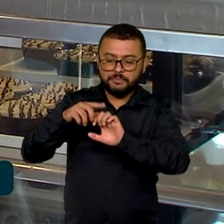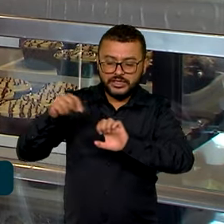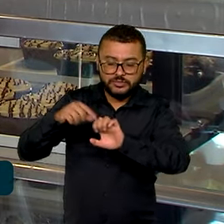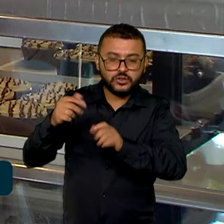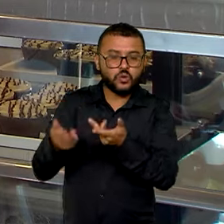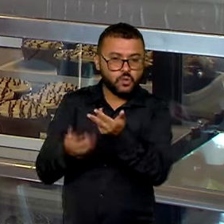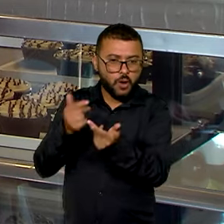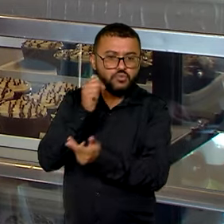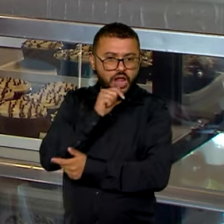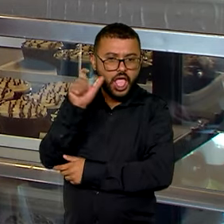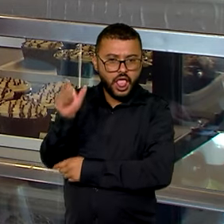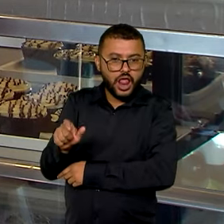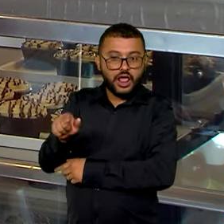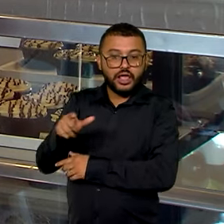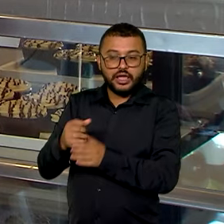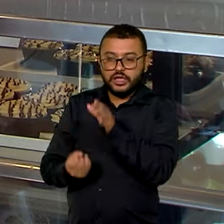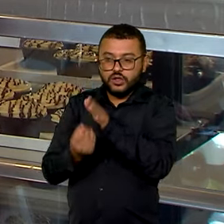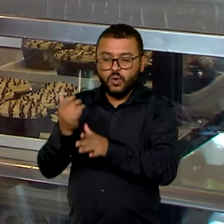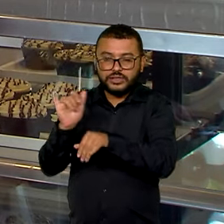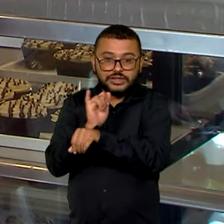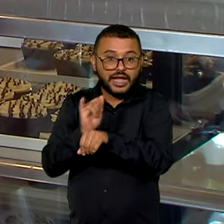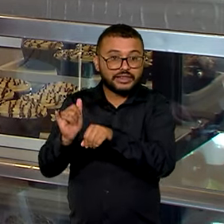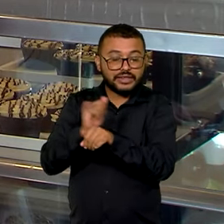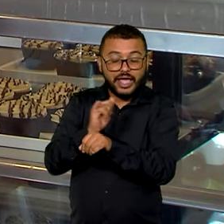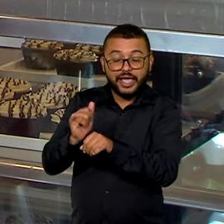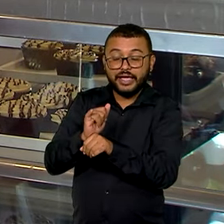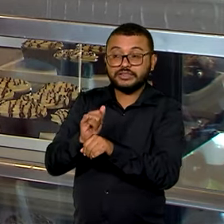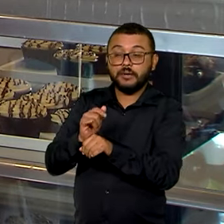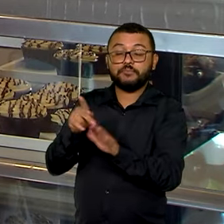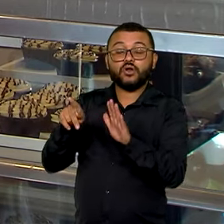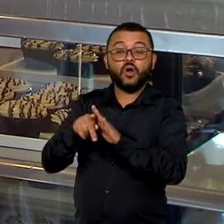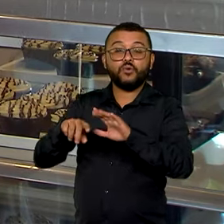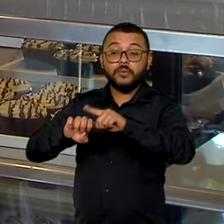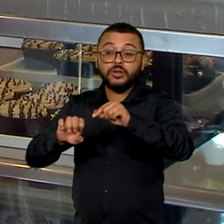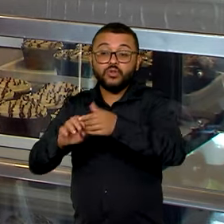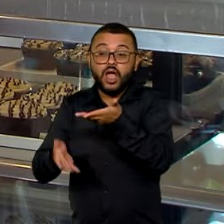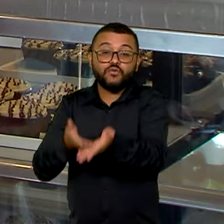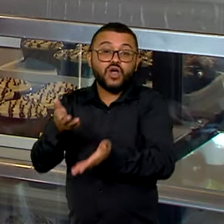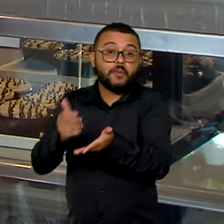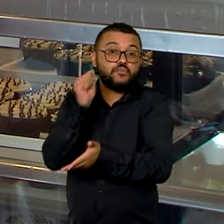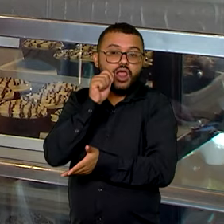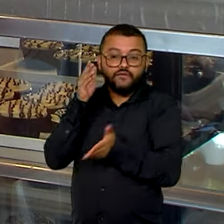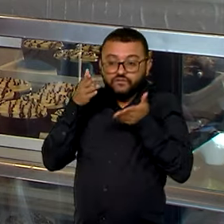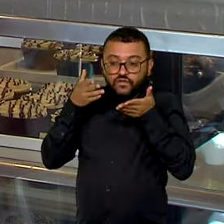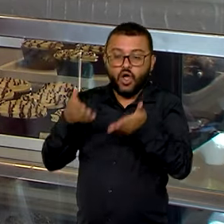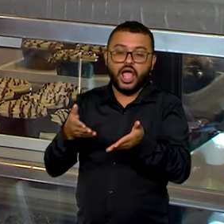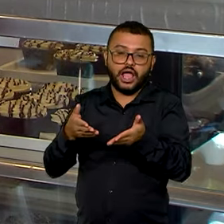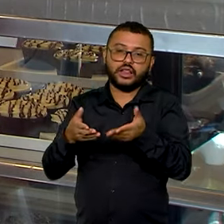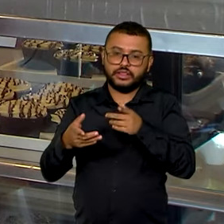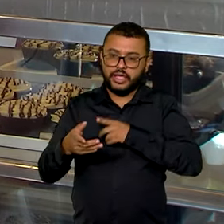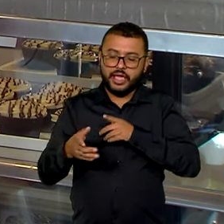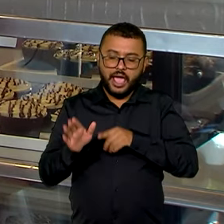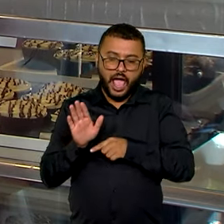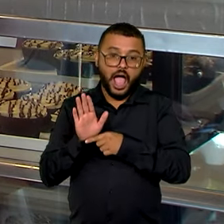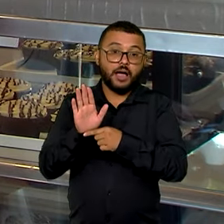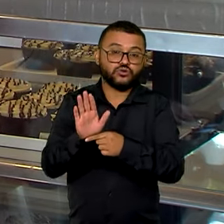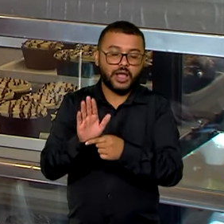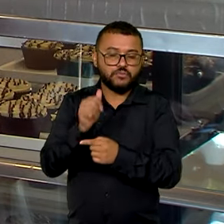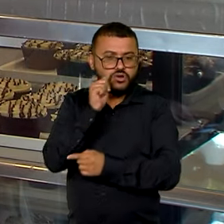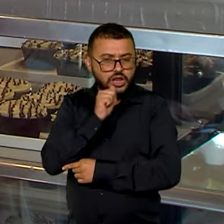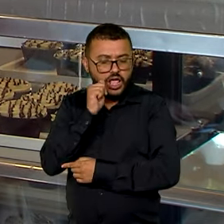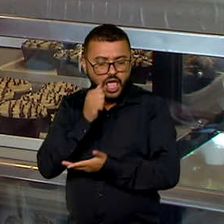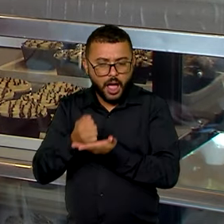governo federal lançou a Estratégia Nacional de Empreendedorismo Feminino. A ideia é apoiar mulheres que